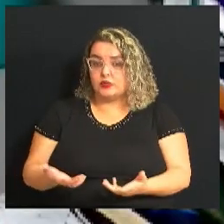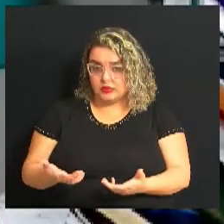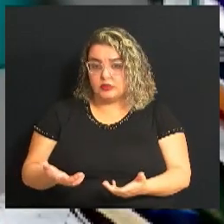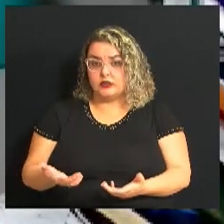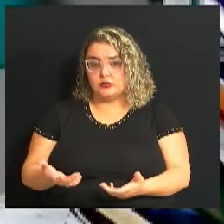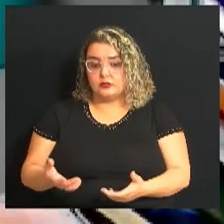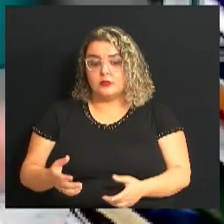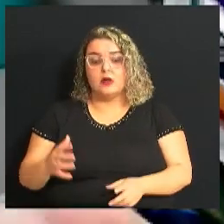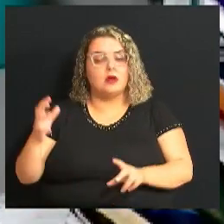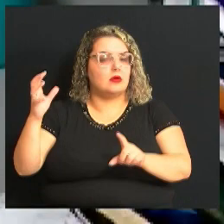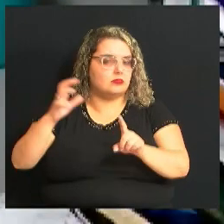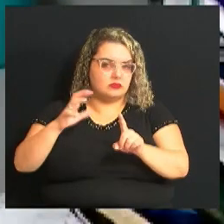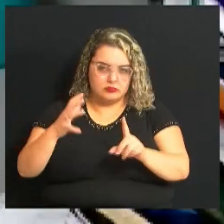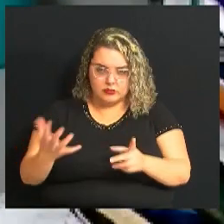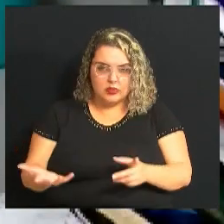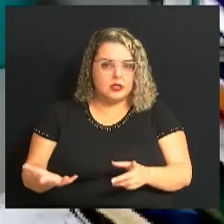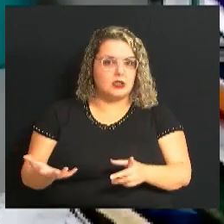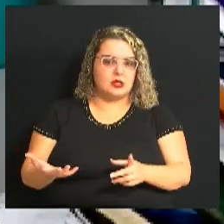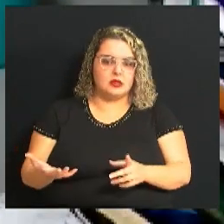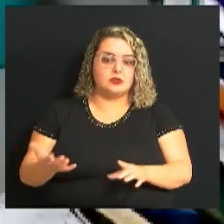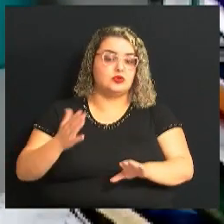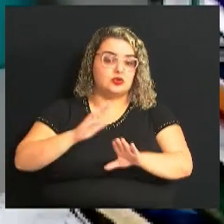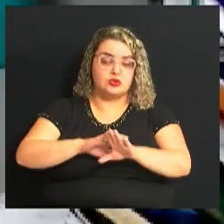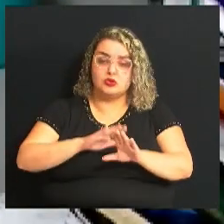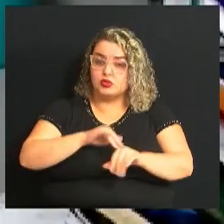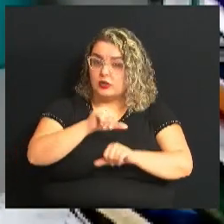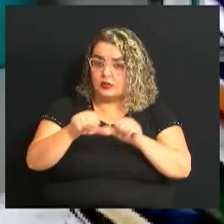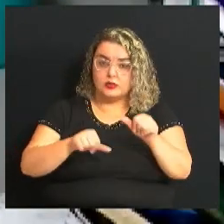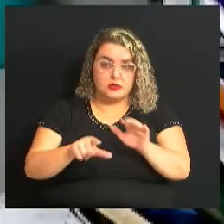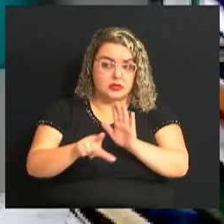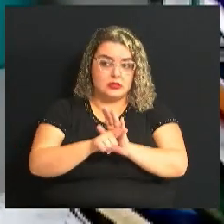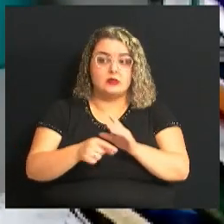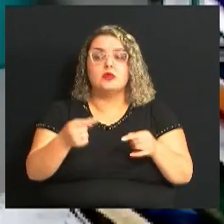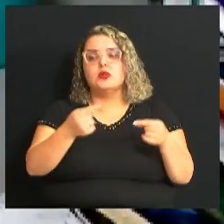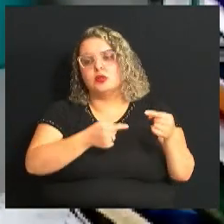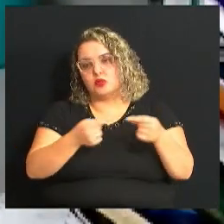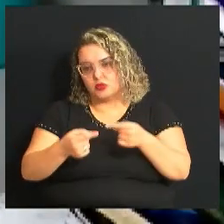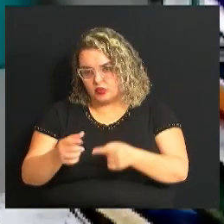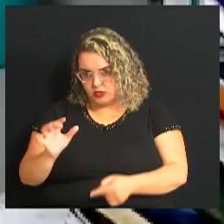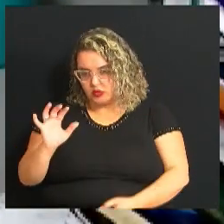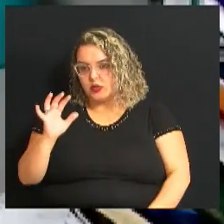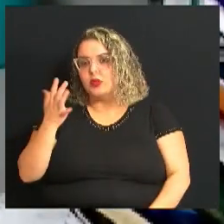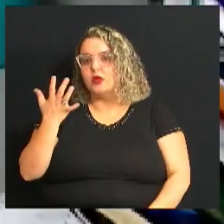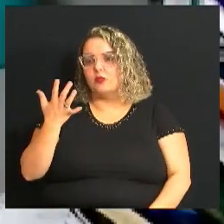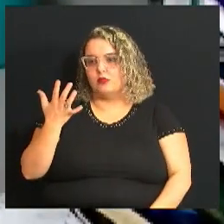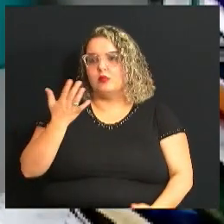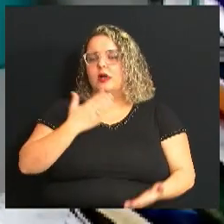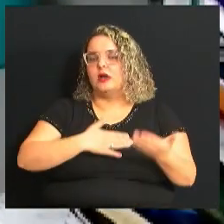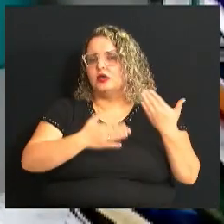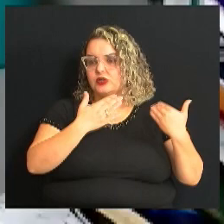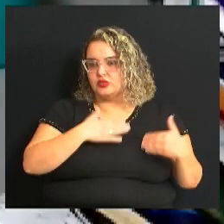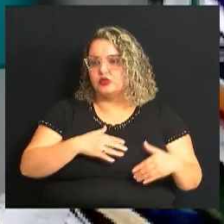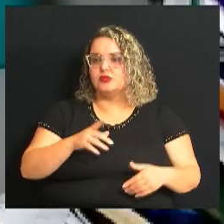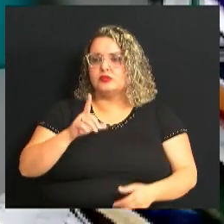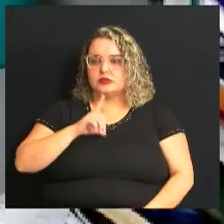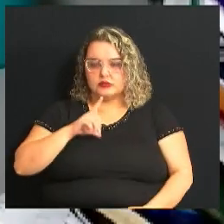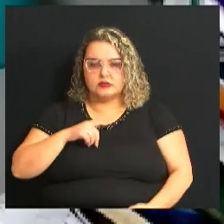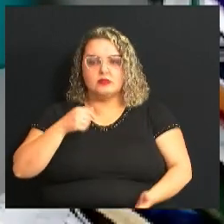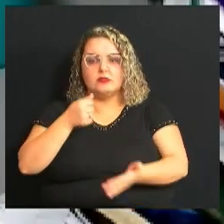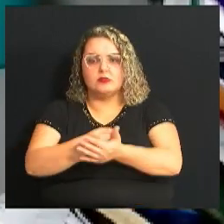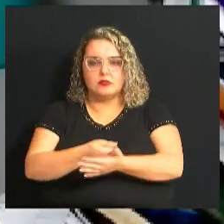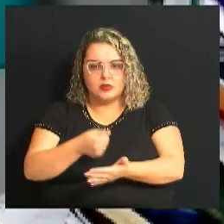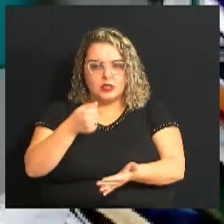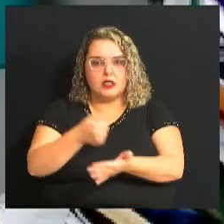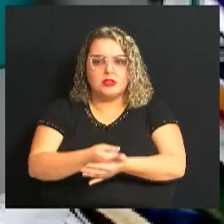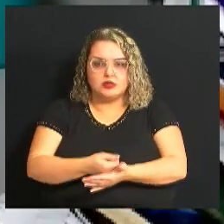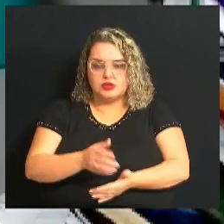de alteração de legislações como essas. Então, assim, as discussões também aconteciam, há uma pressão, já existia uma